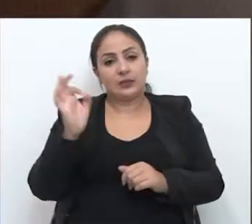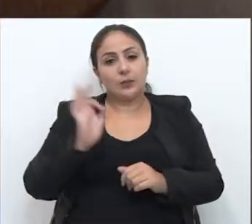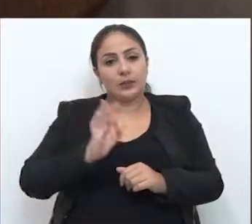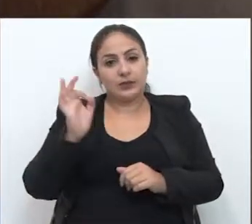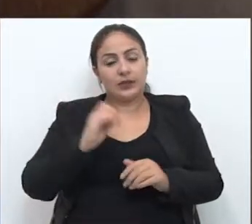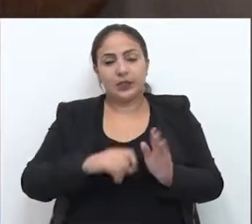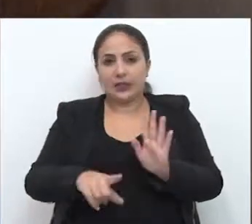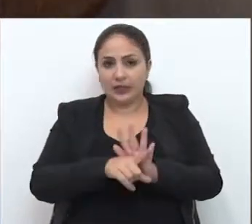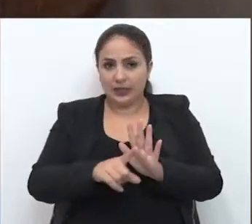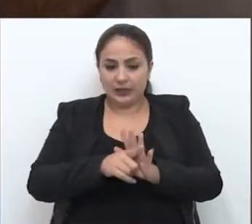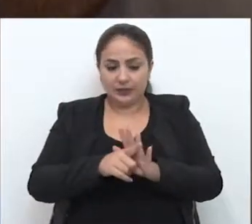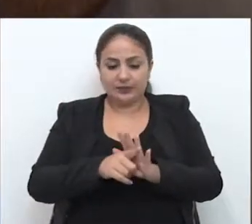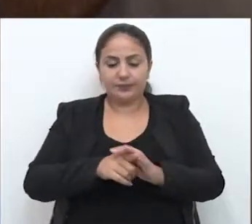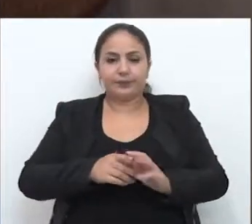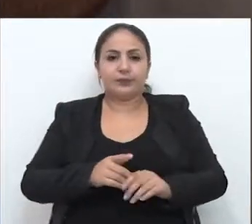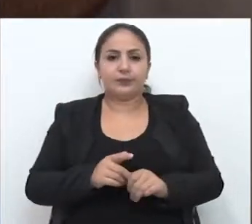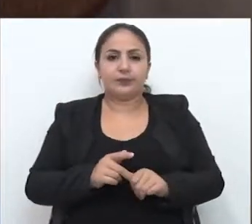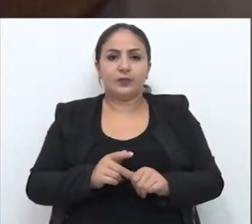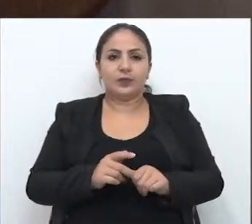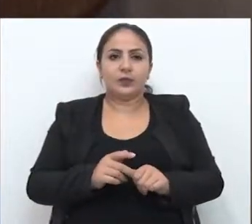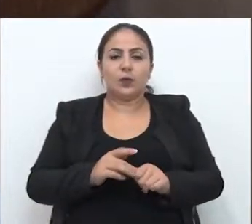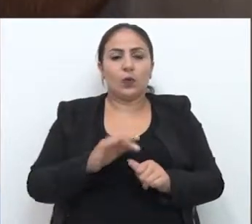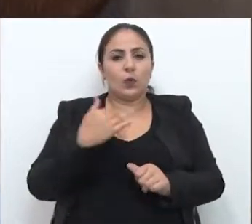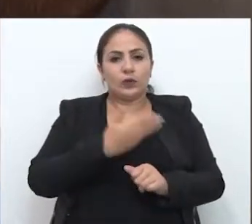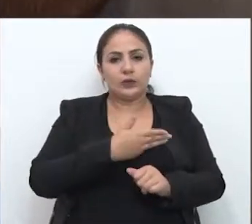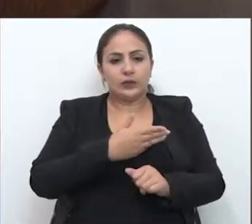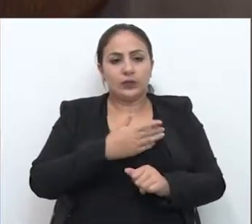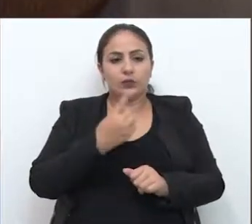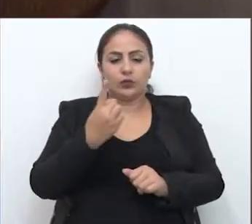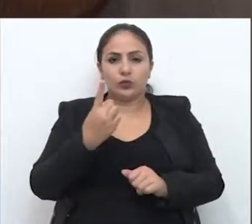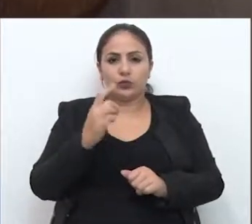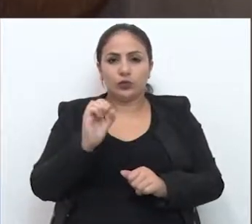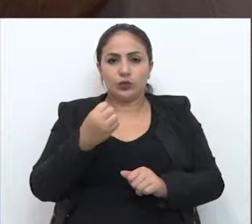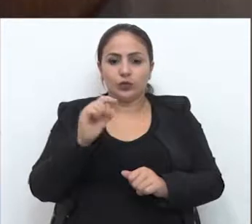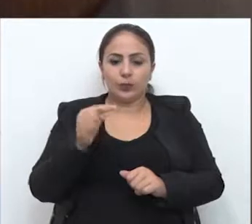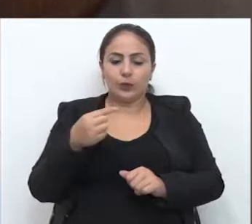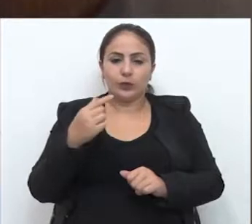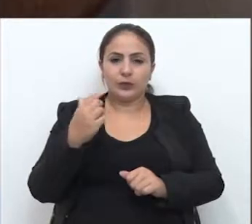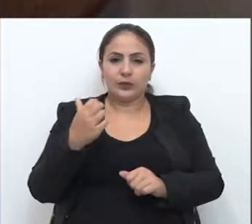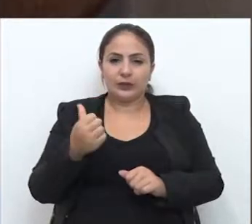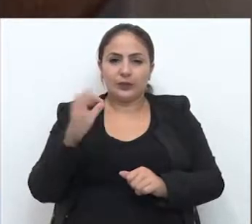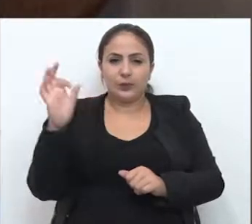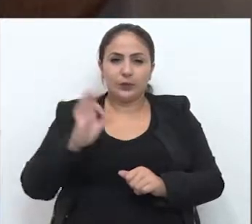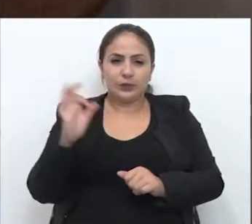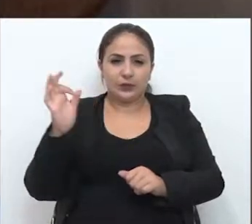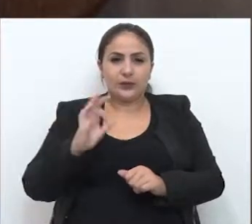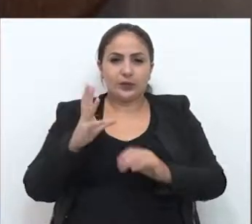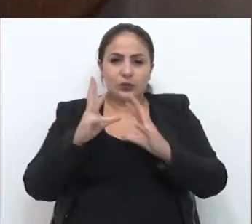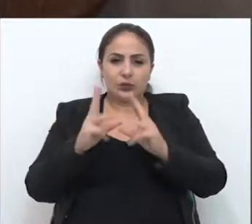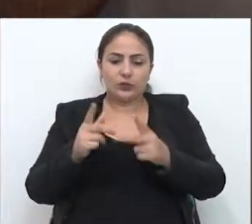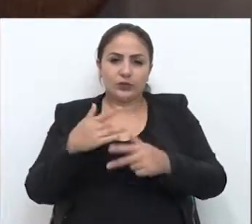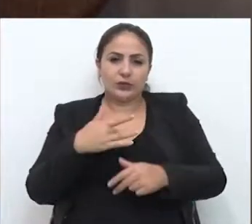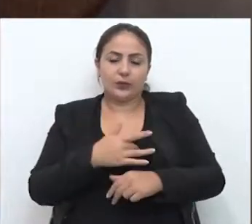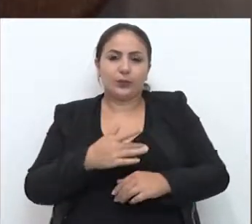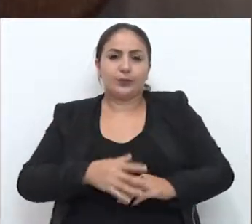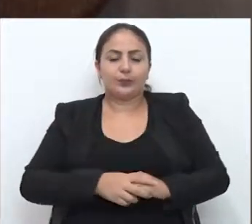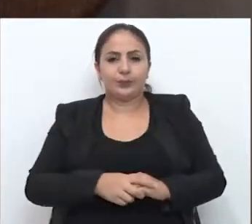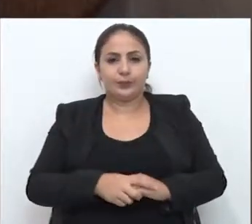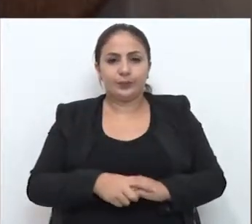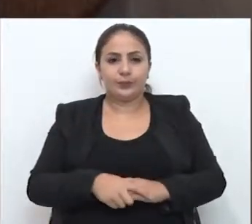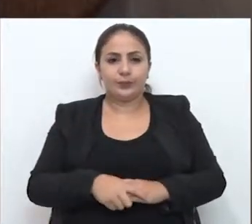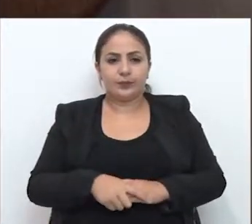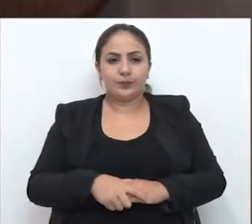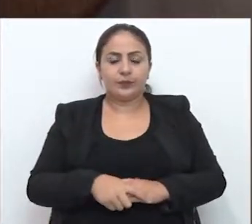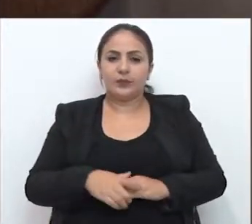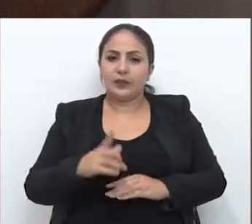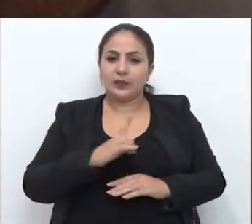de responsabilidade fiscal, que é de 15%, atingimos 18,76% de aplicação em saúde.